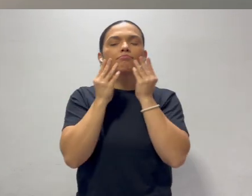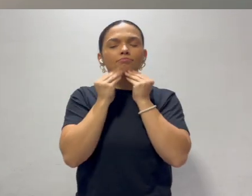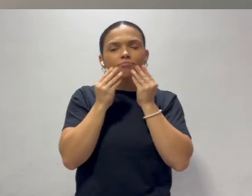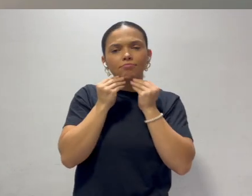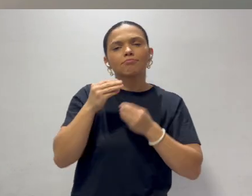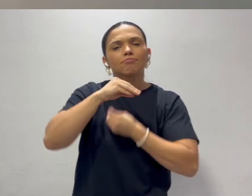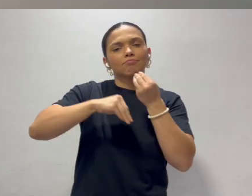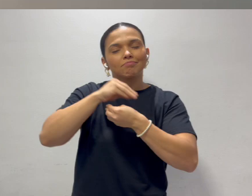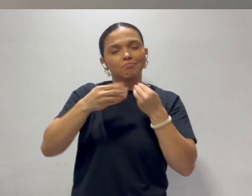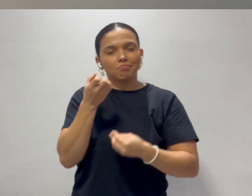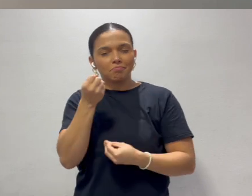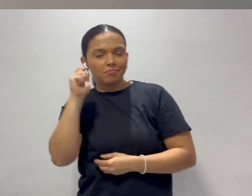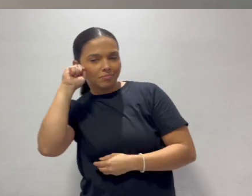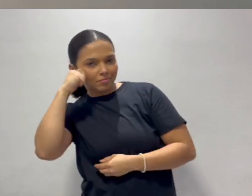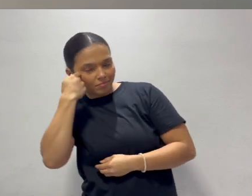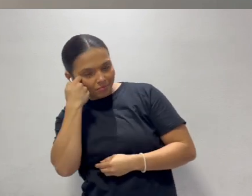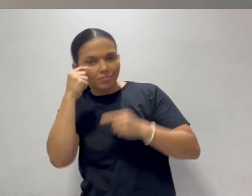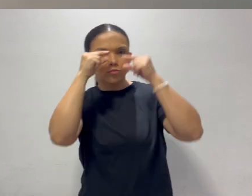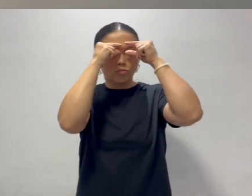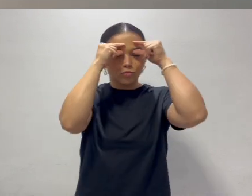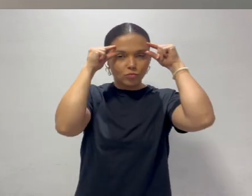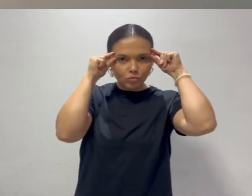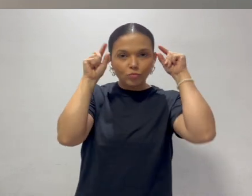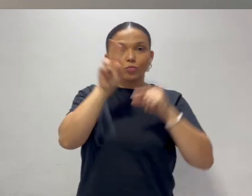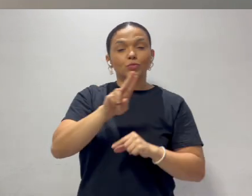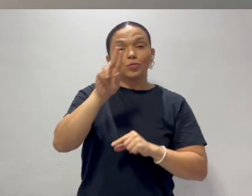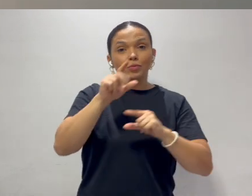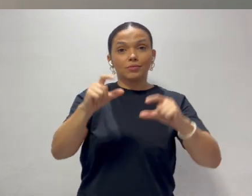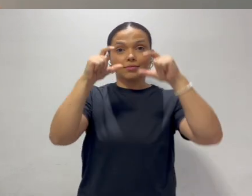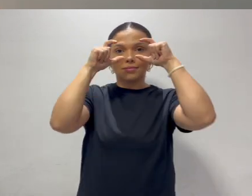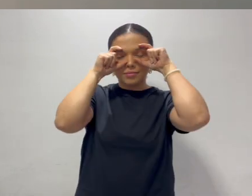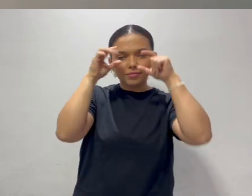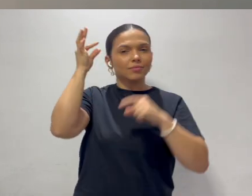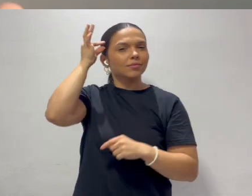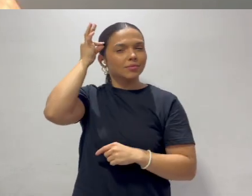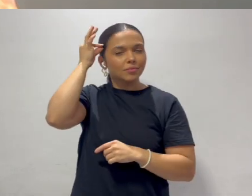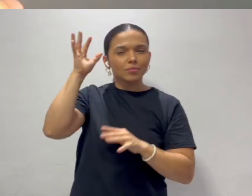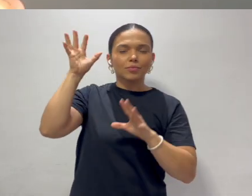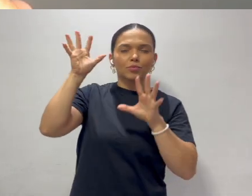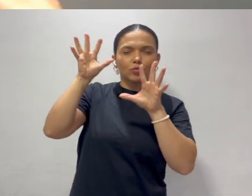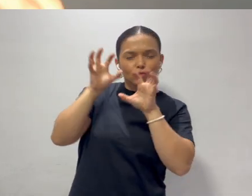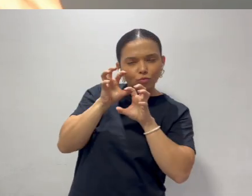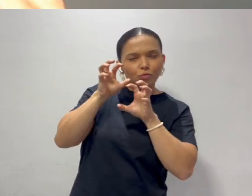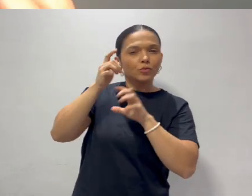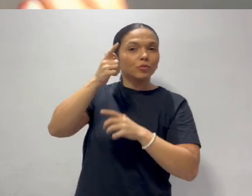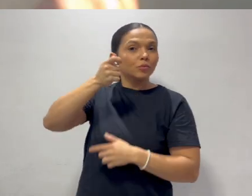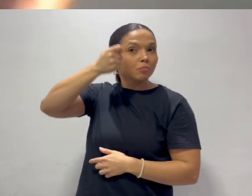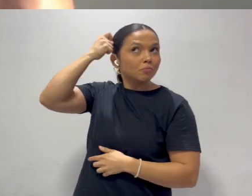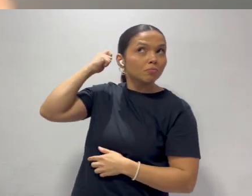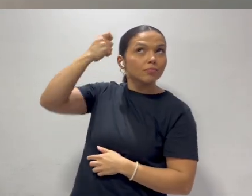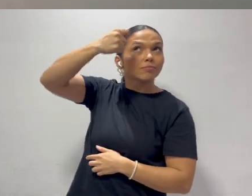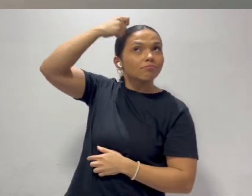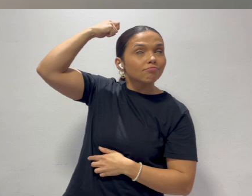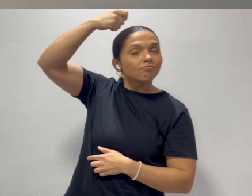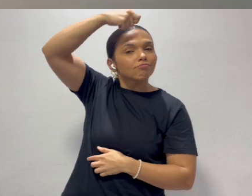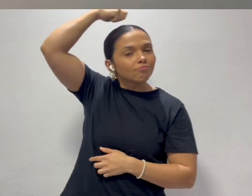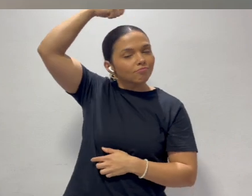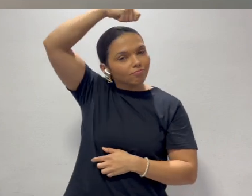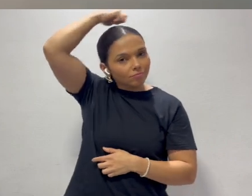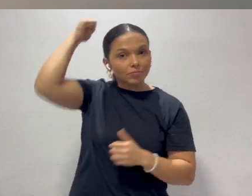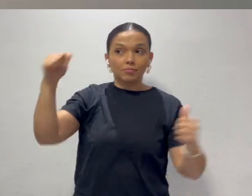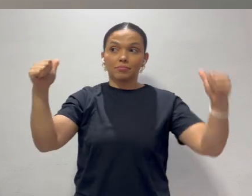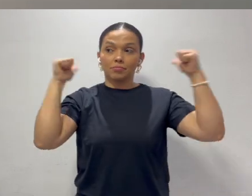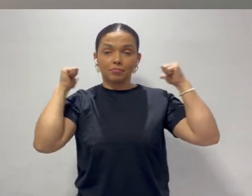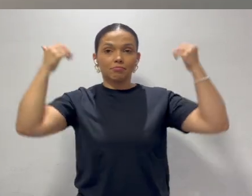lentes transparentes, sobrancelhas grossas e escuras, cabelos escuros, lisos, ficando grisalhos penteados para